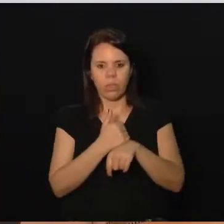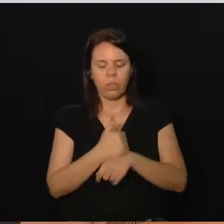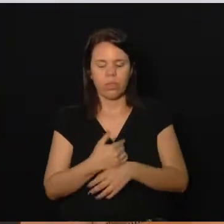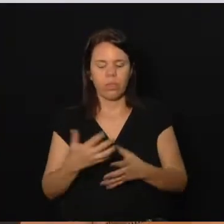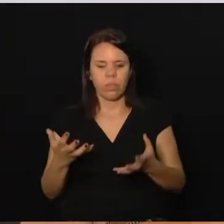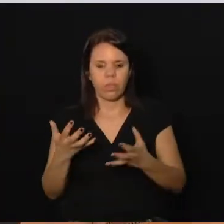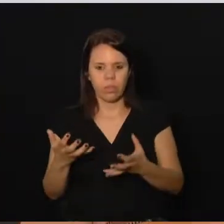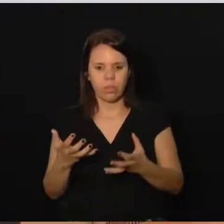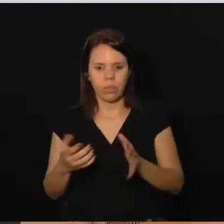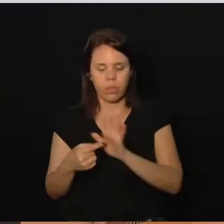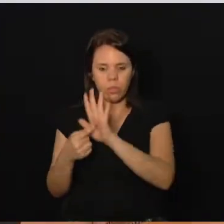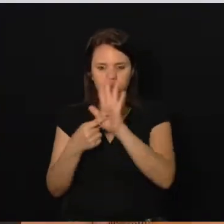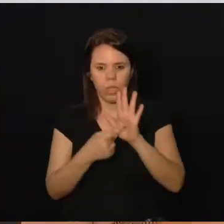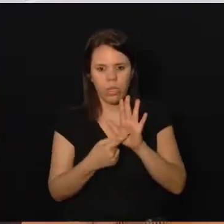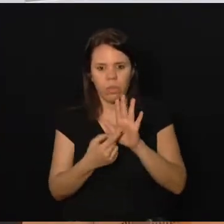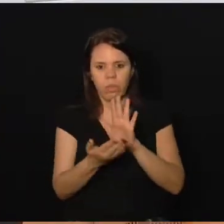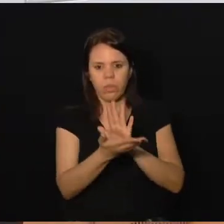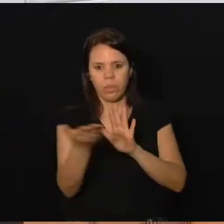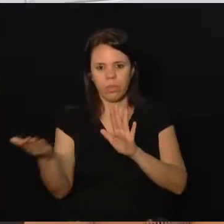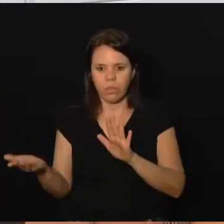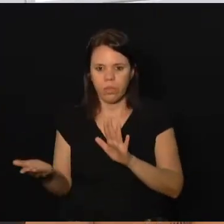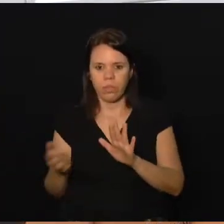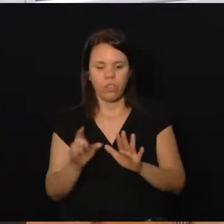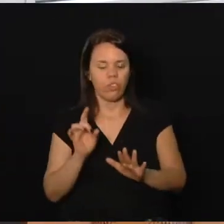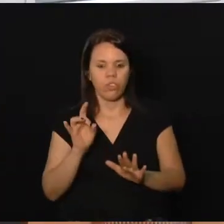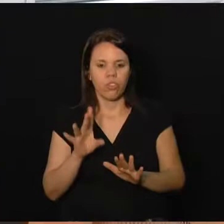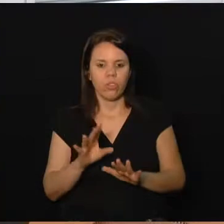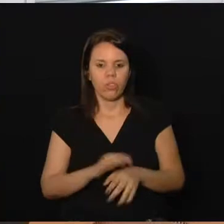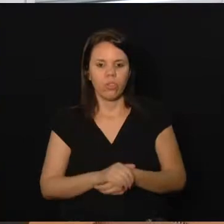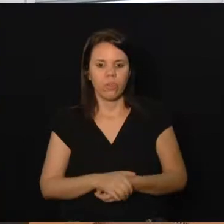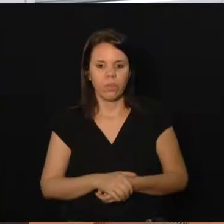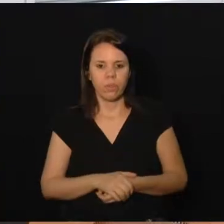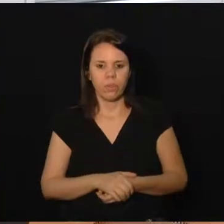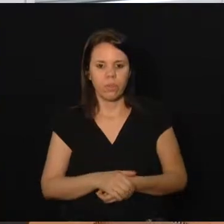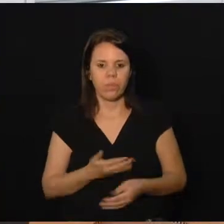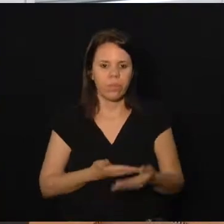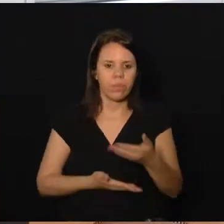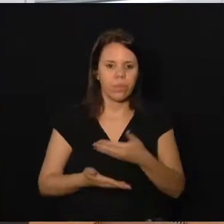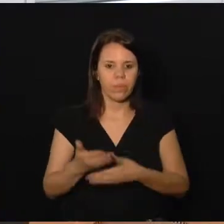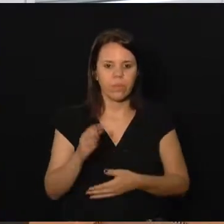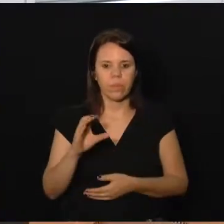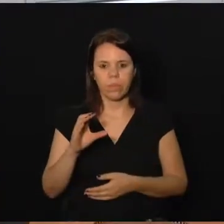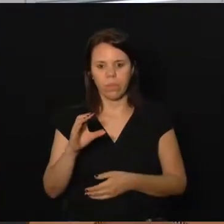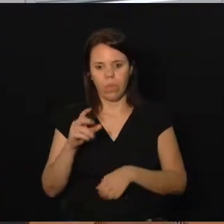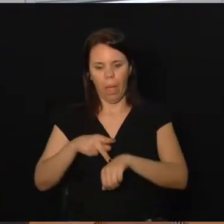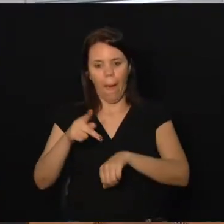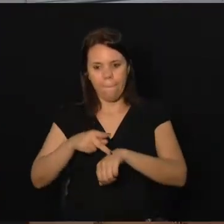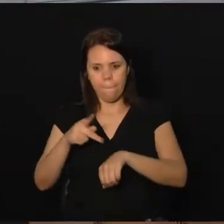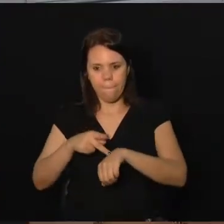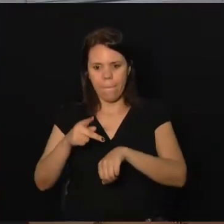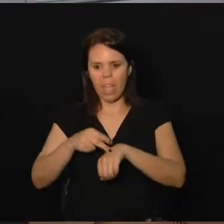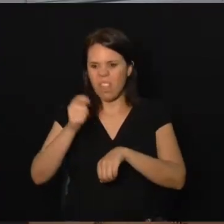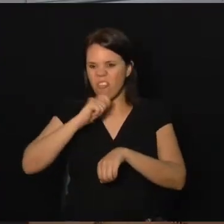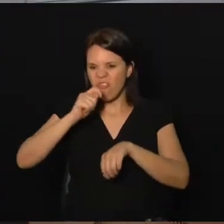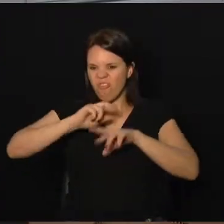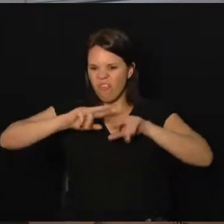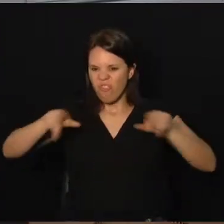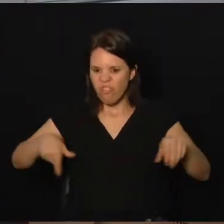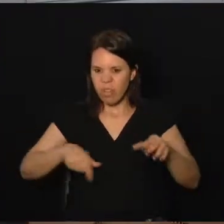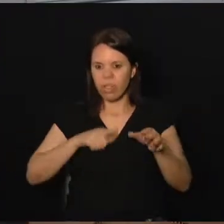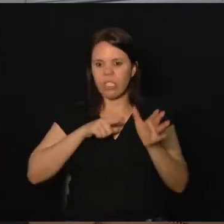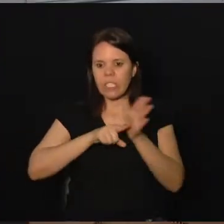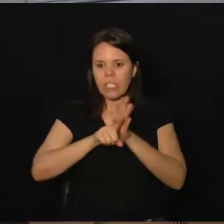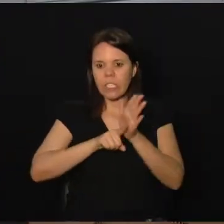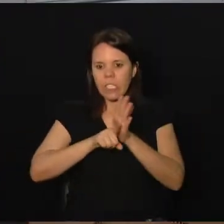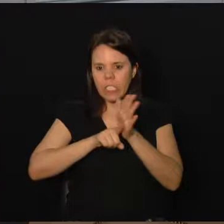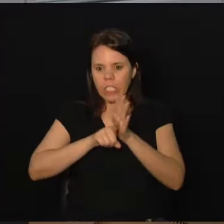quero mostrar para vocês só em questão da relação ao crack. Então, nós temos uma estatística aqui